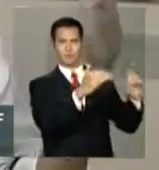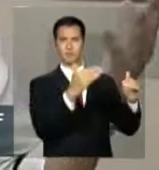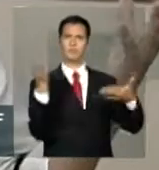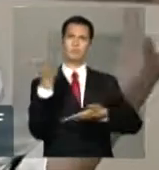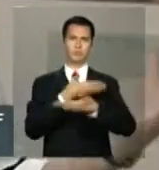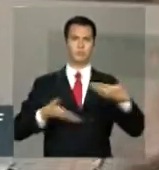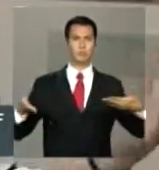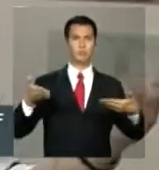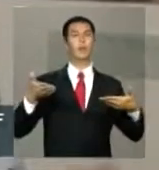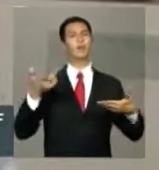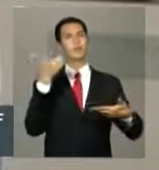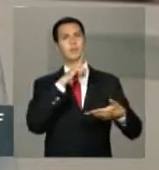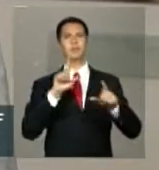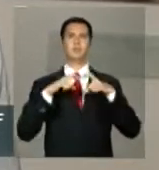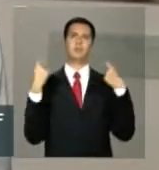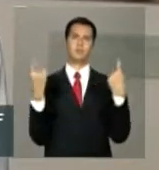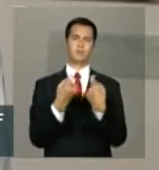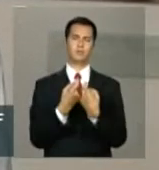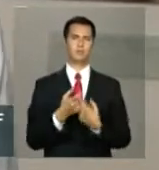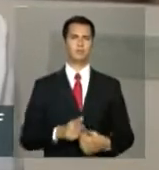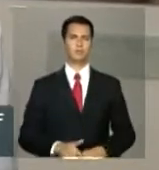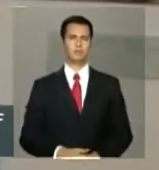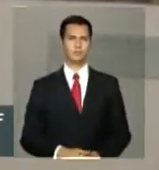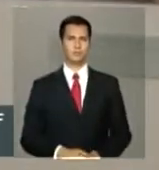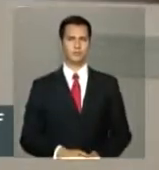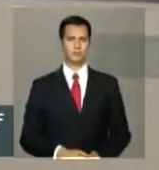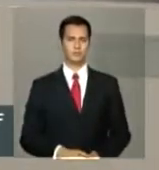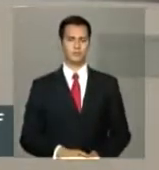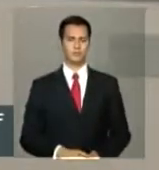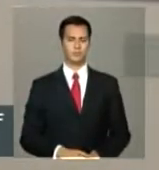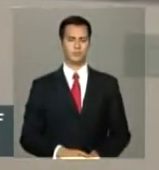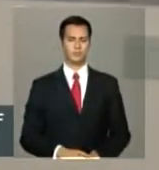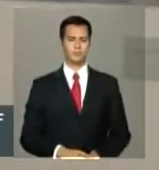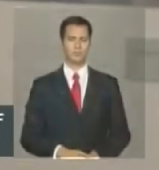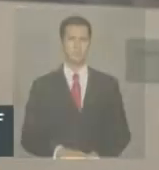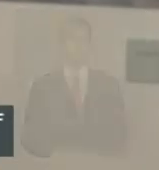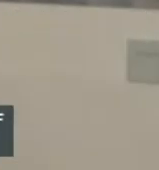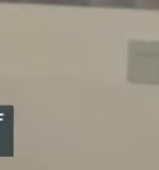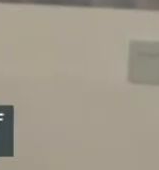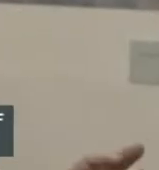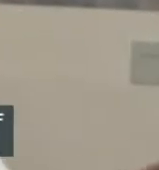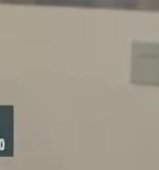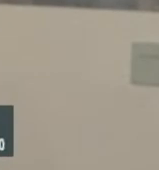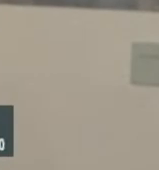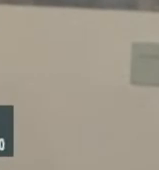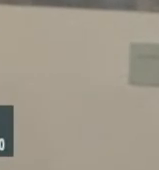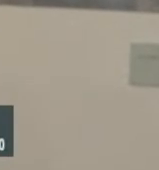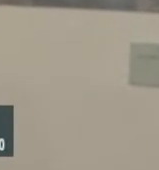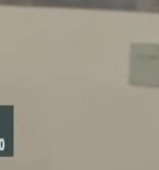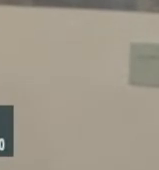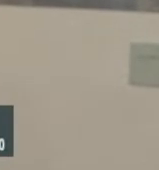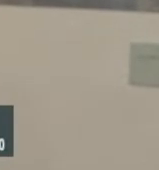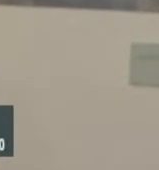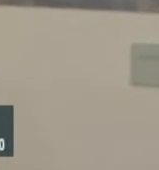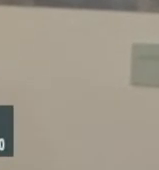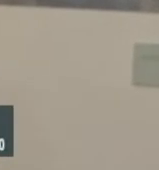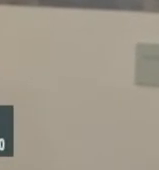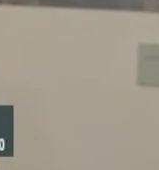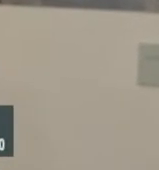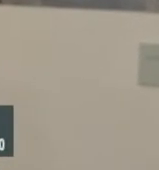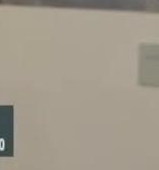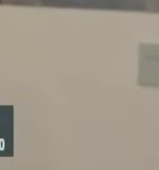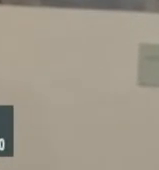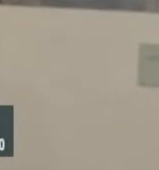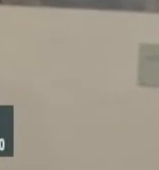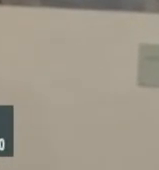tem reunião possível entre países. A senhora não considera, a senhora, como brasileira, vamos deixar a parte do